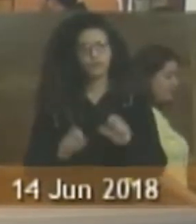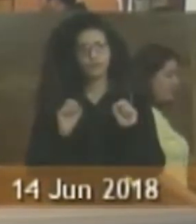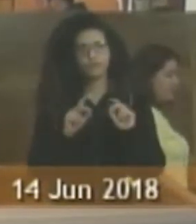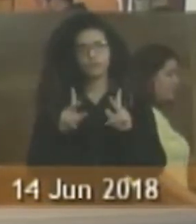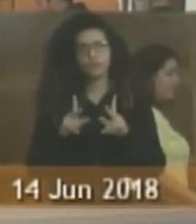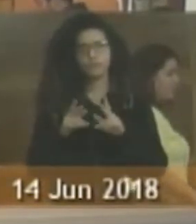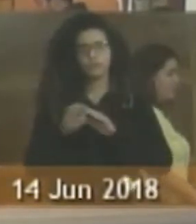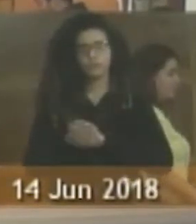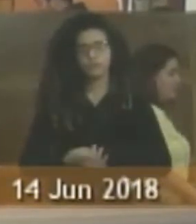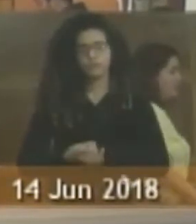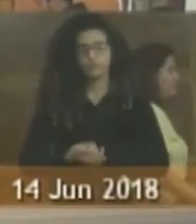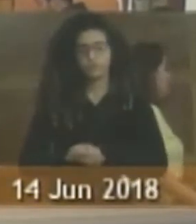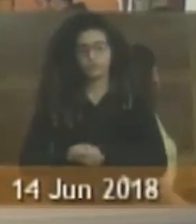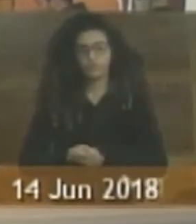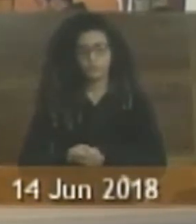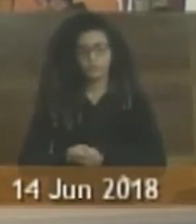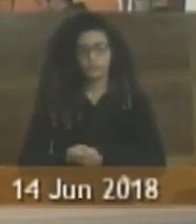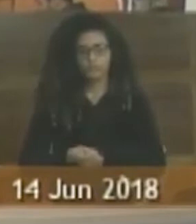Aprovado por 9 votos.